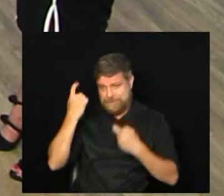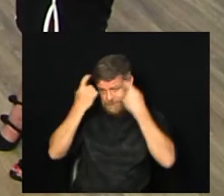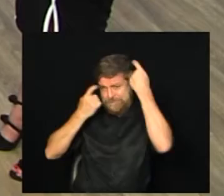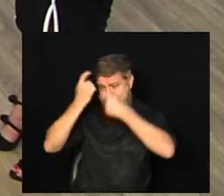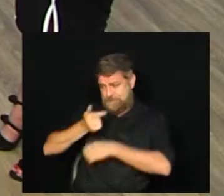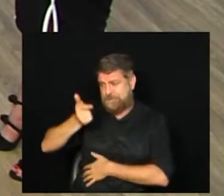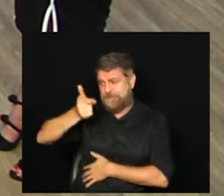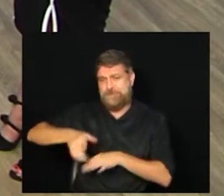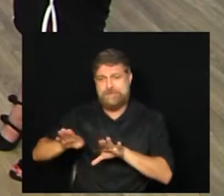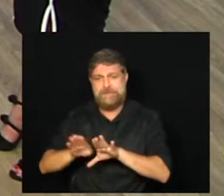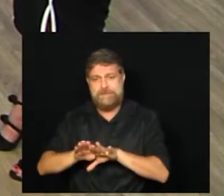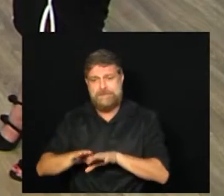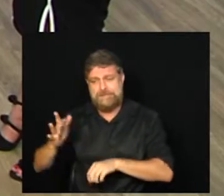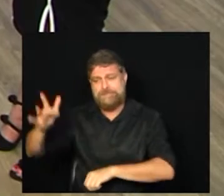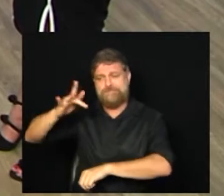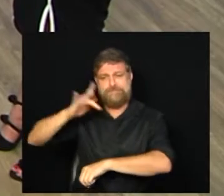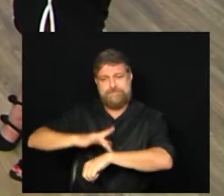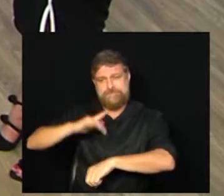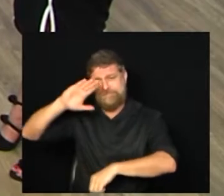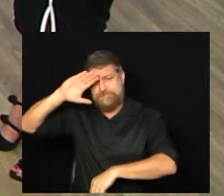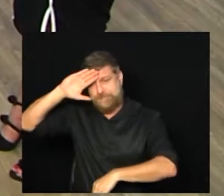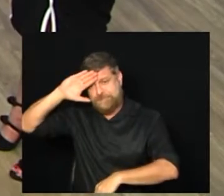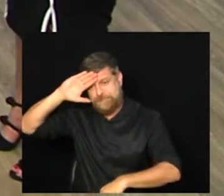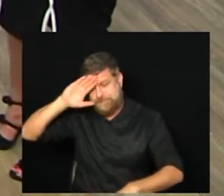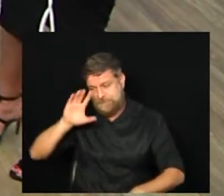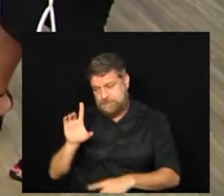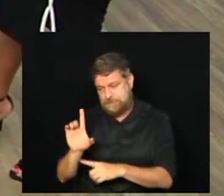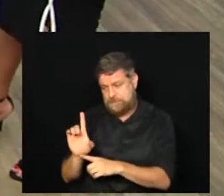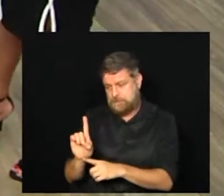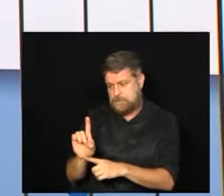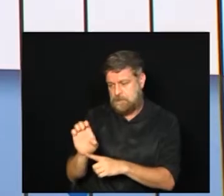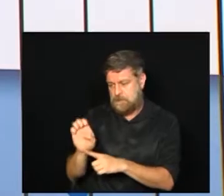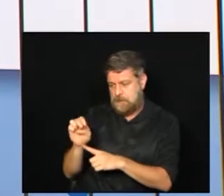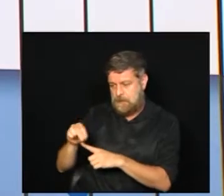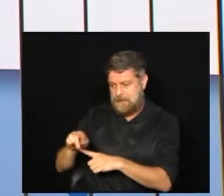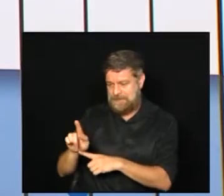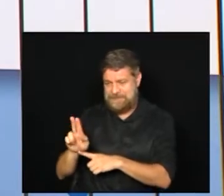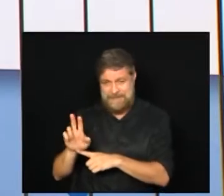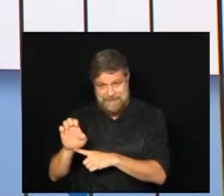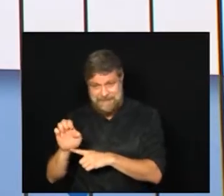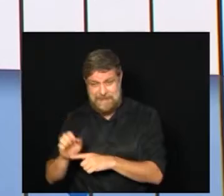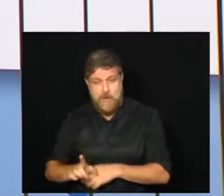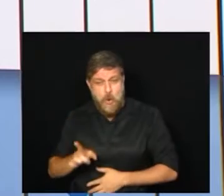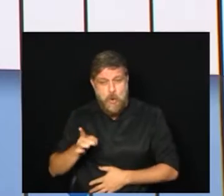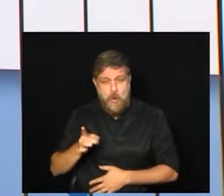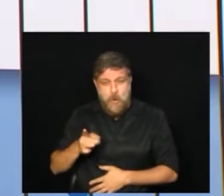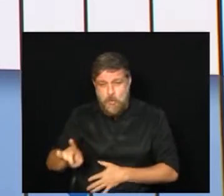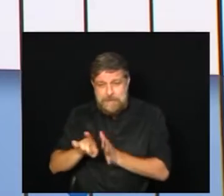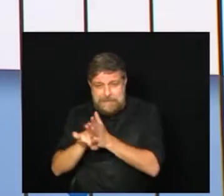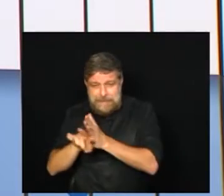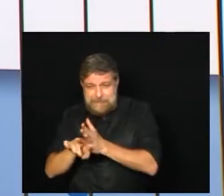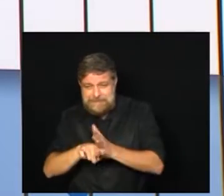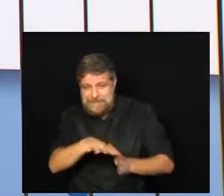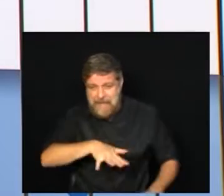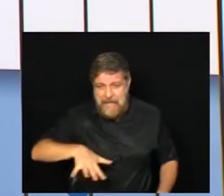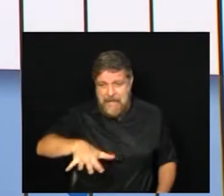preocupações, como a dengue aqui na cidade de Campinas. E por isso o último levantamento feito pelo Devisa, que é